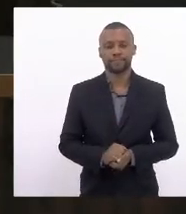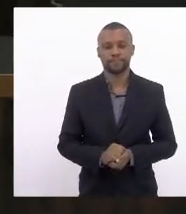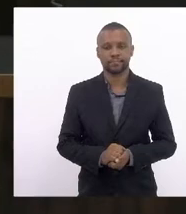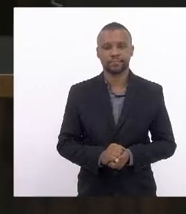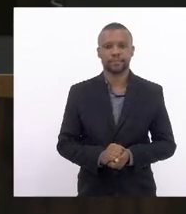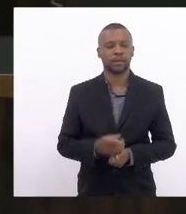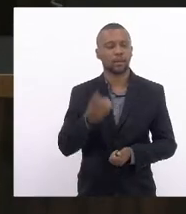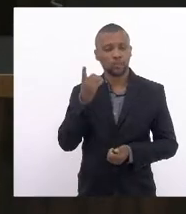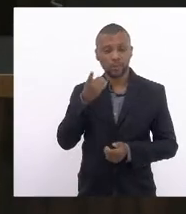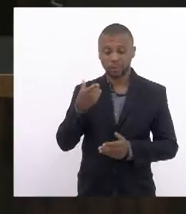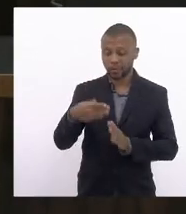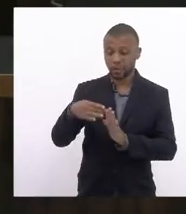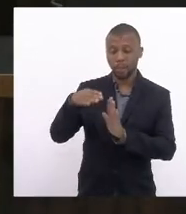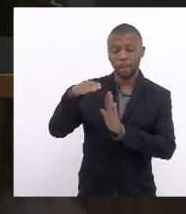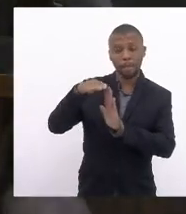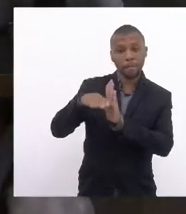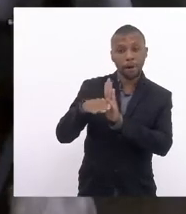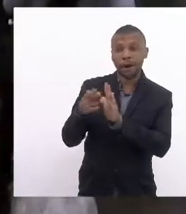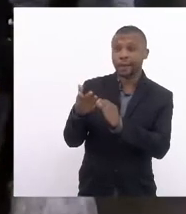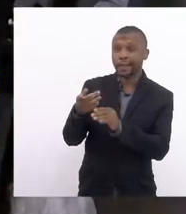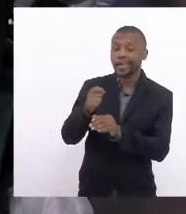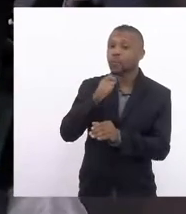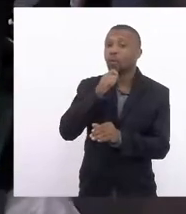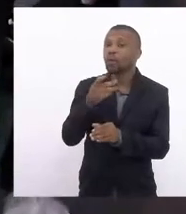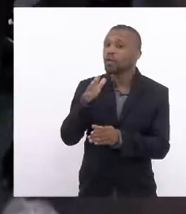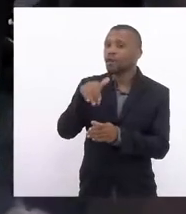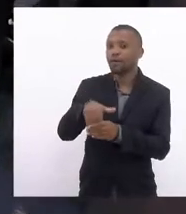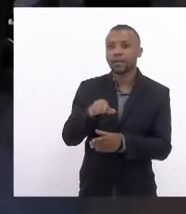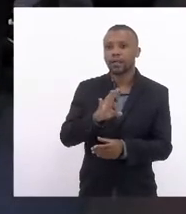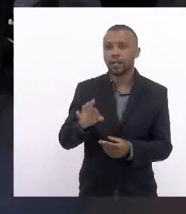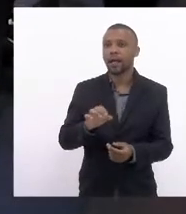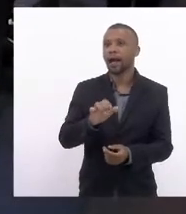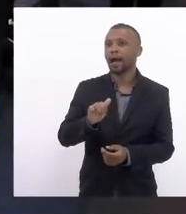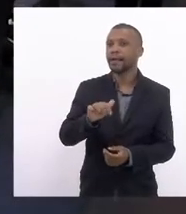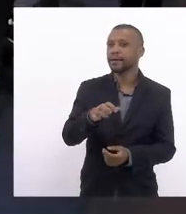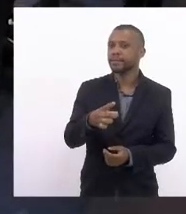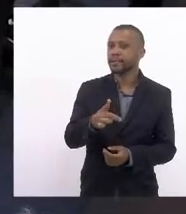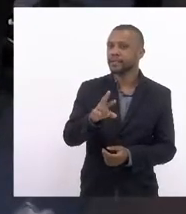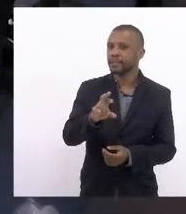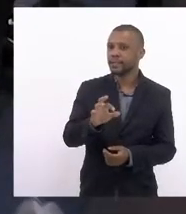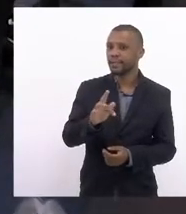Deputado Alexandre Freitas, deputado